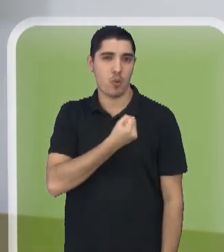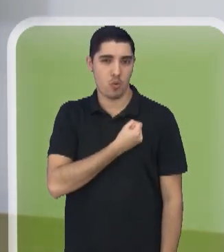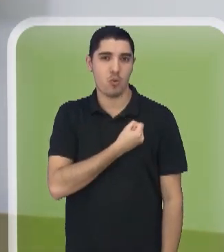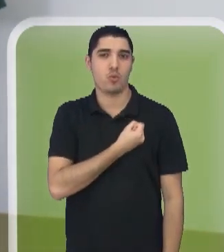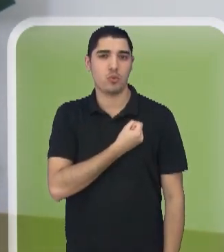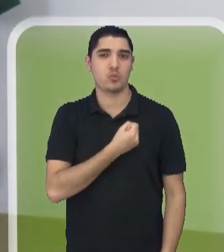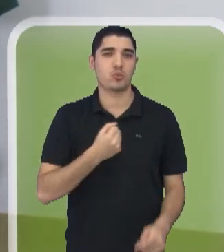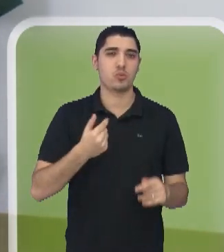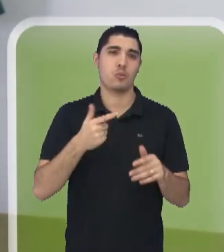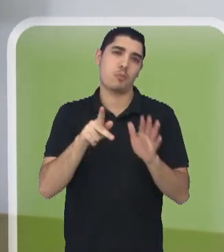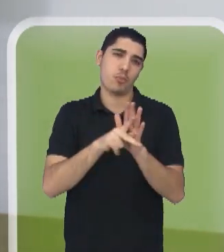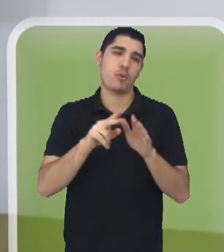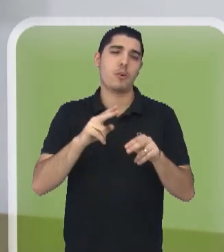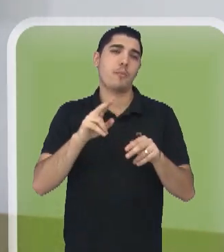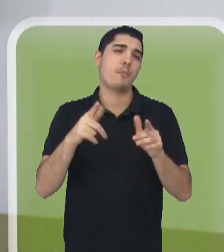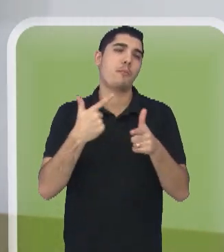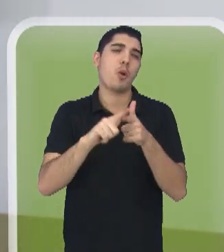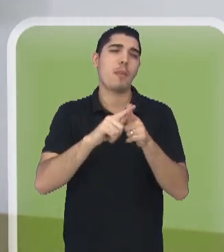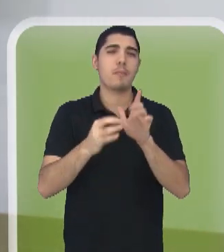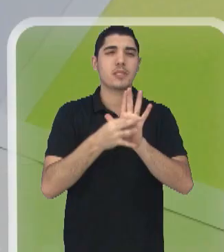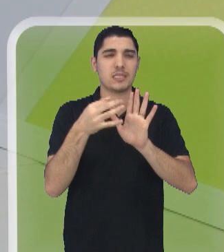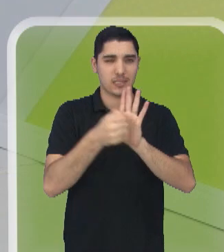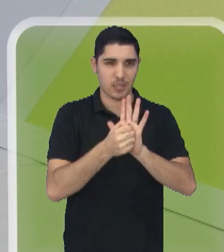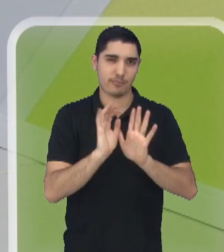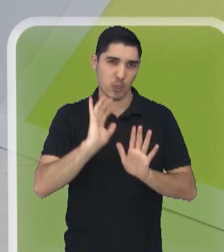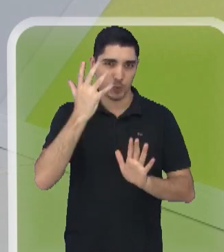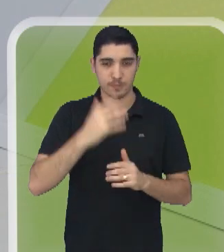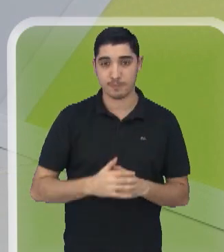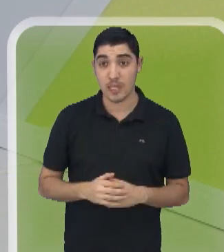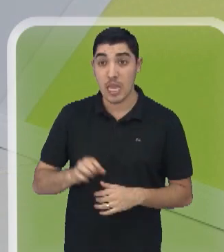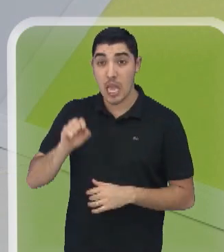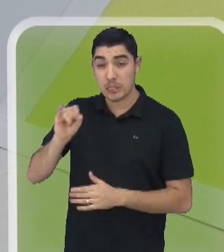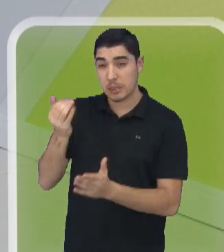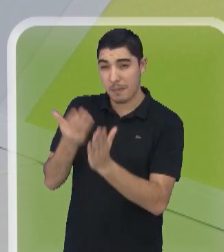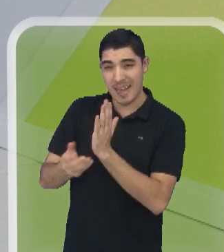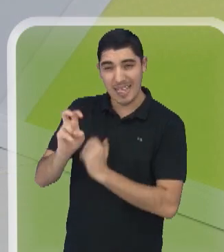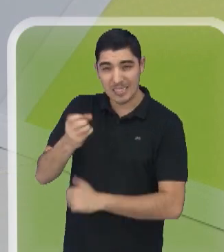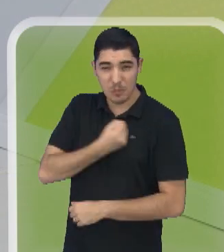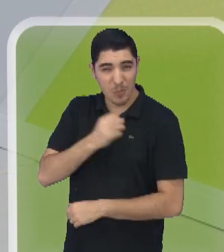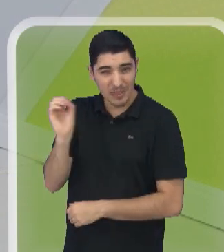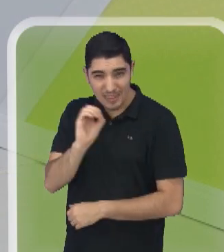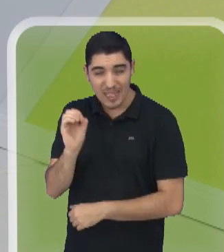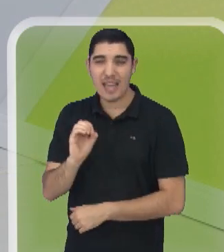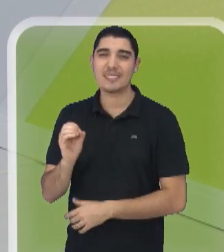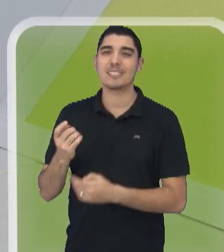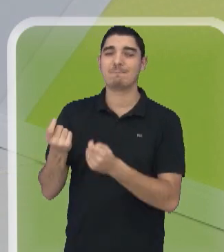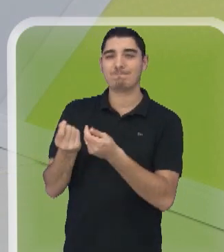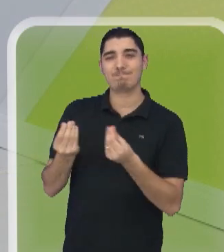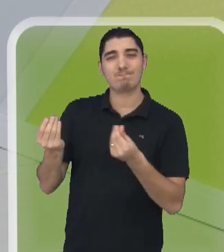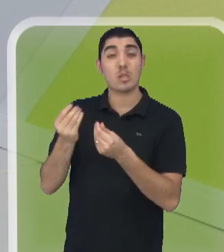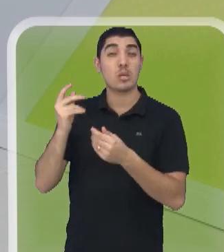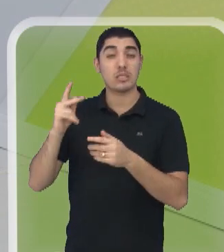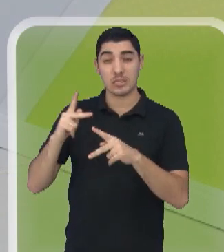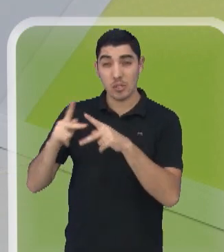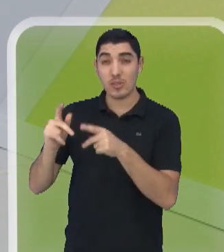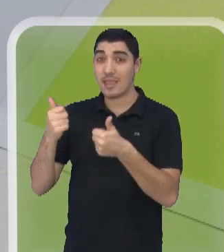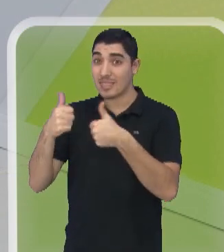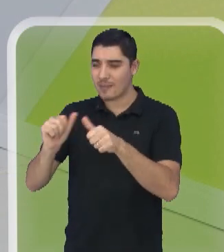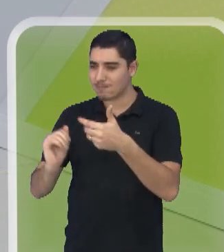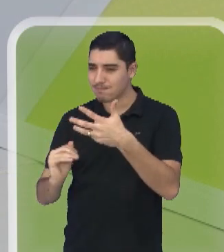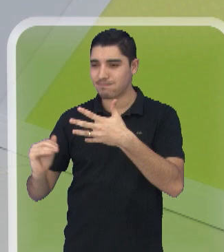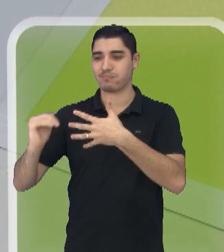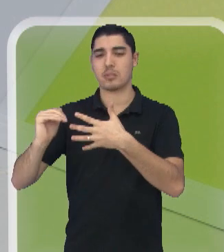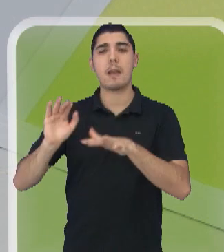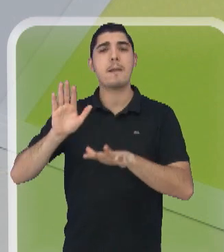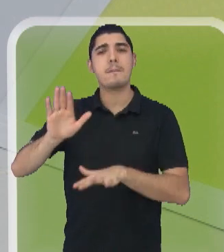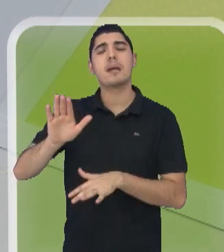com o problema de inscrição do Tati e do Sanches. Se não perder esses 5 pontos, a gente vai ver já na classificação como é que o São José estaria. Agora, o